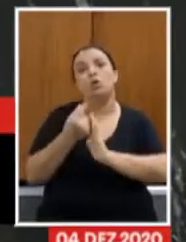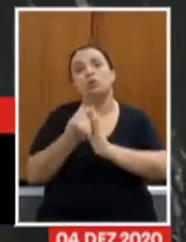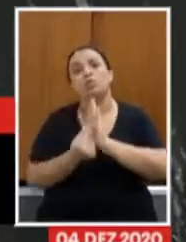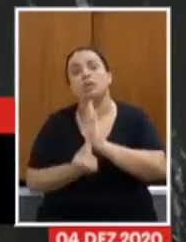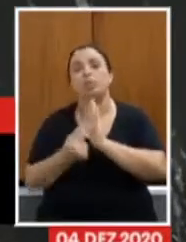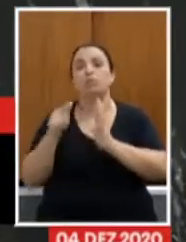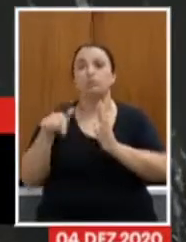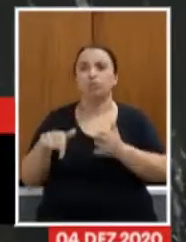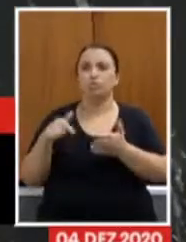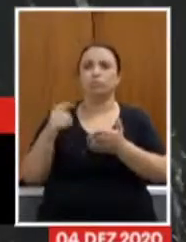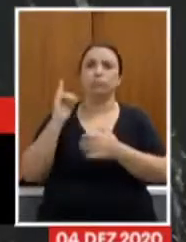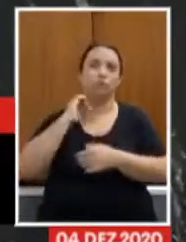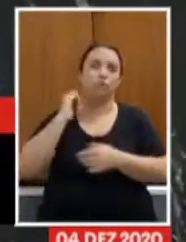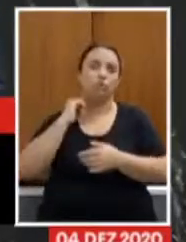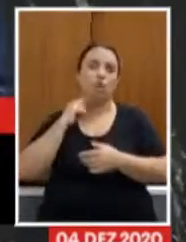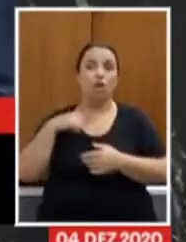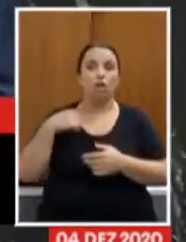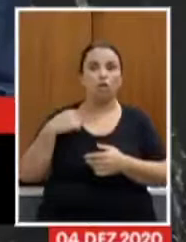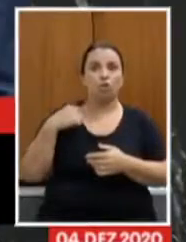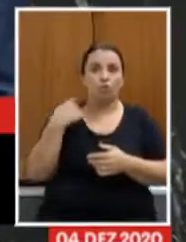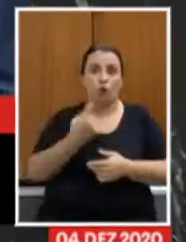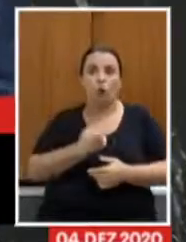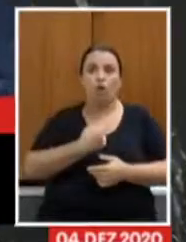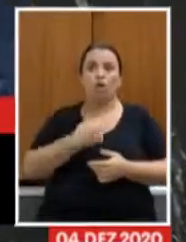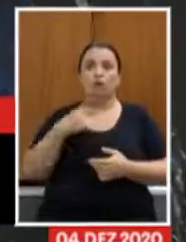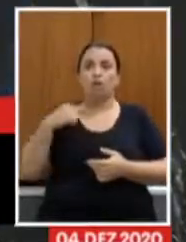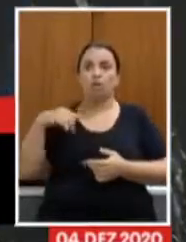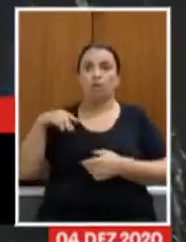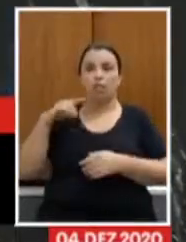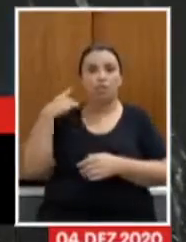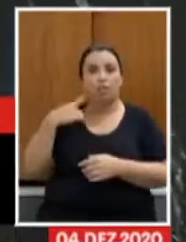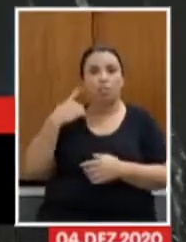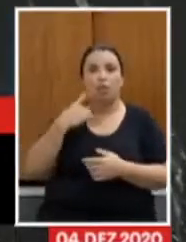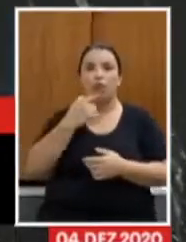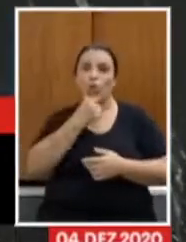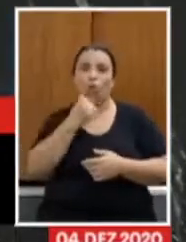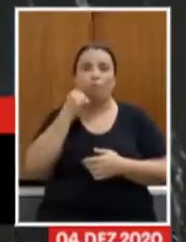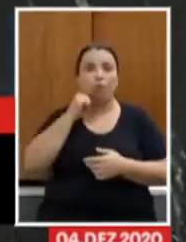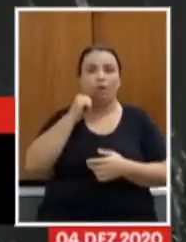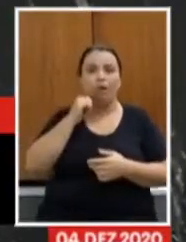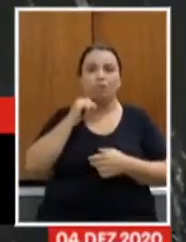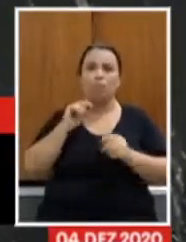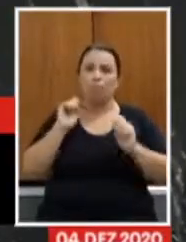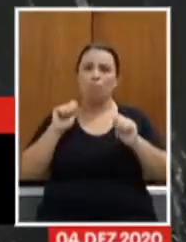nós, como deputados e deputadas, possamos ter contribuído